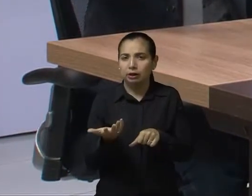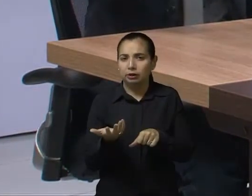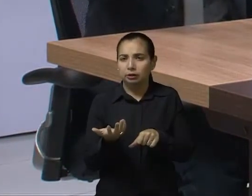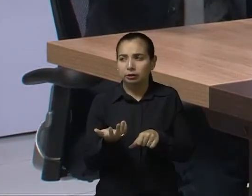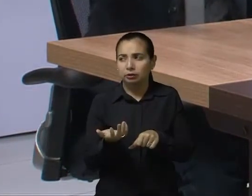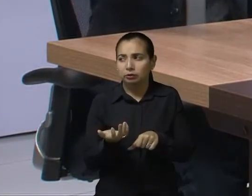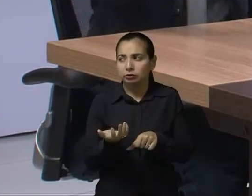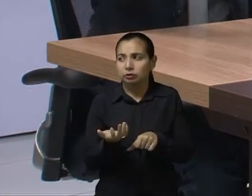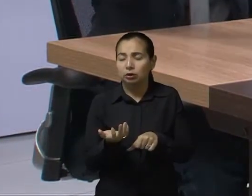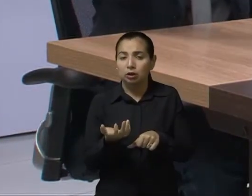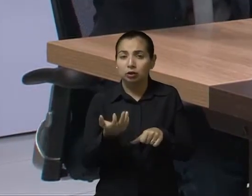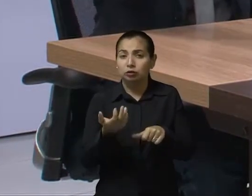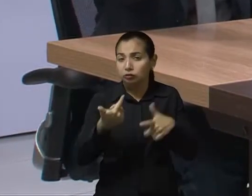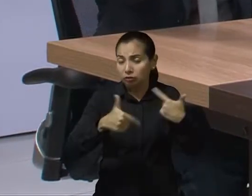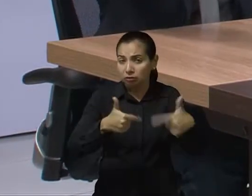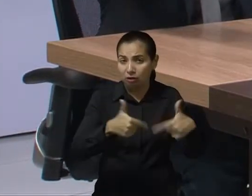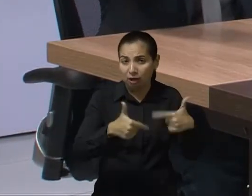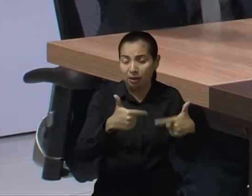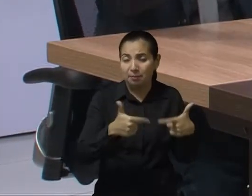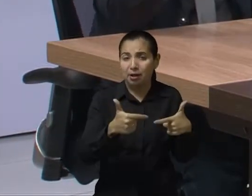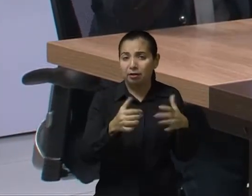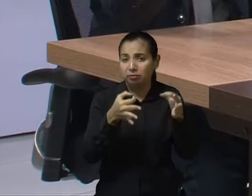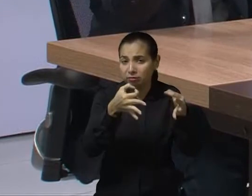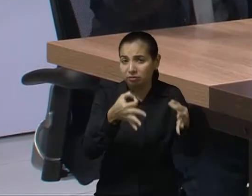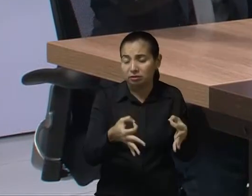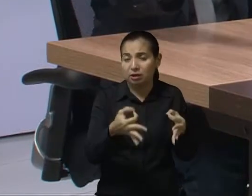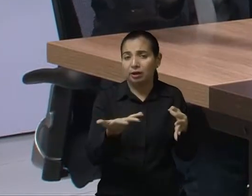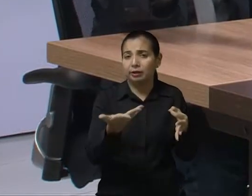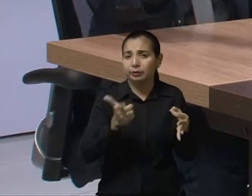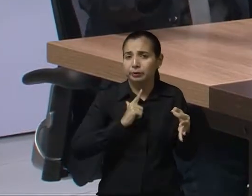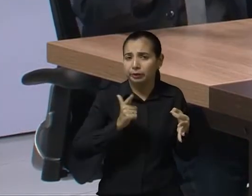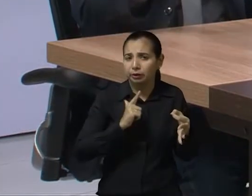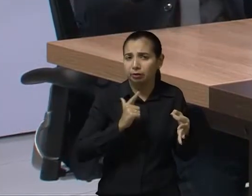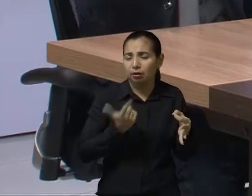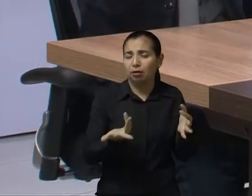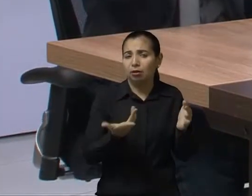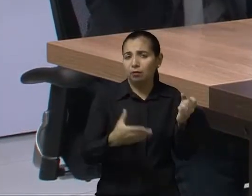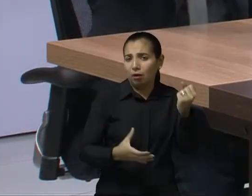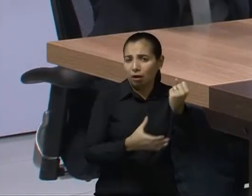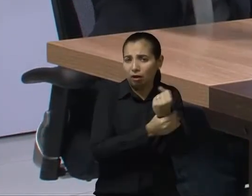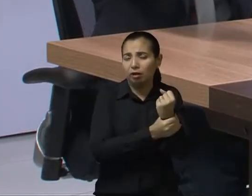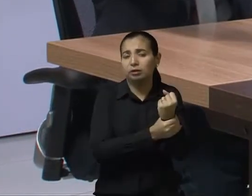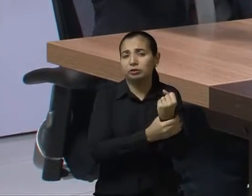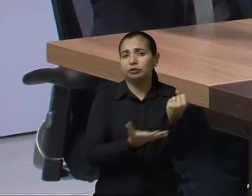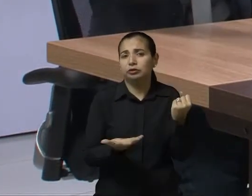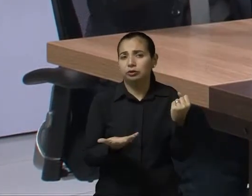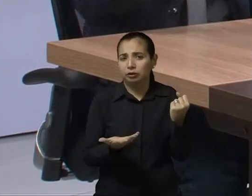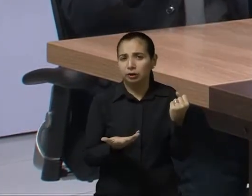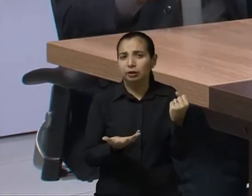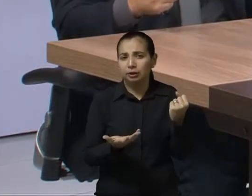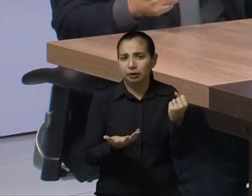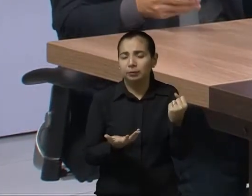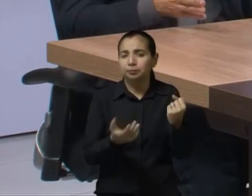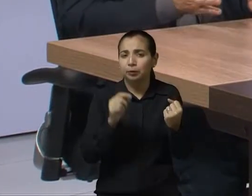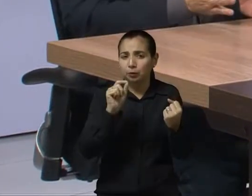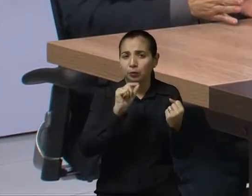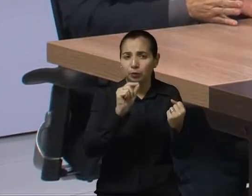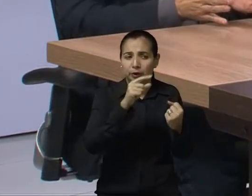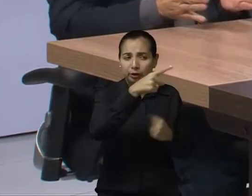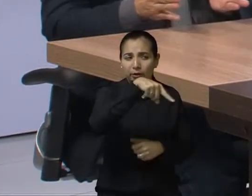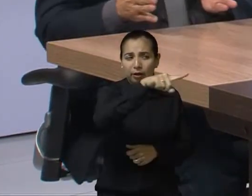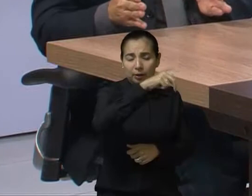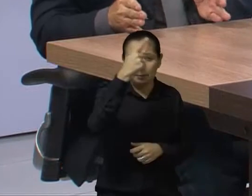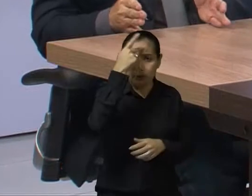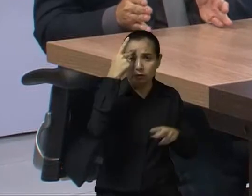vamos dizer assim, da execução adequada, com as garantias, né, que o apenado merece, do